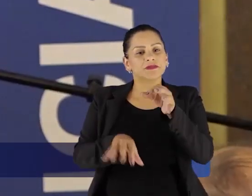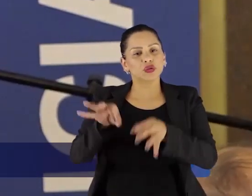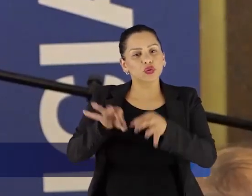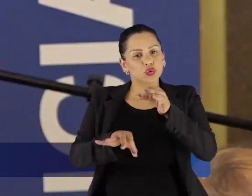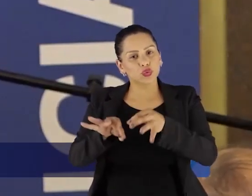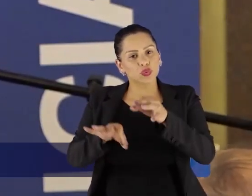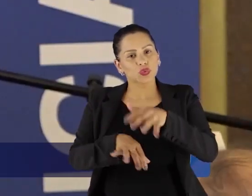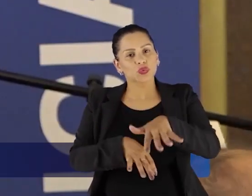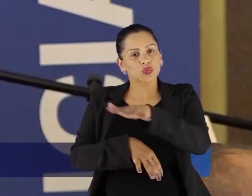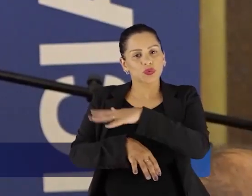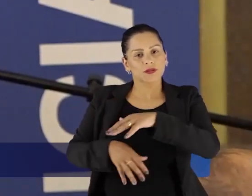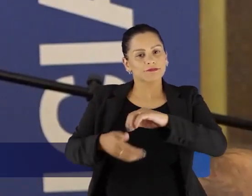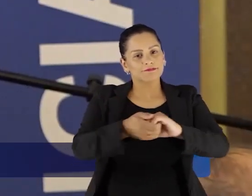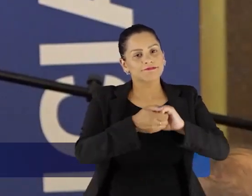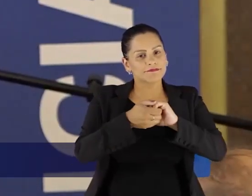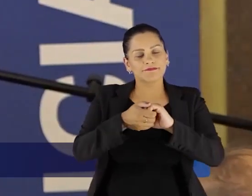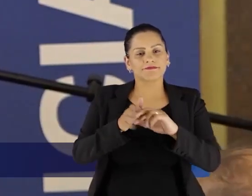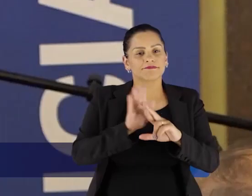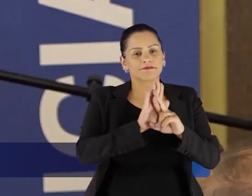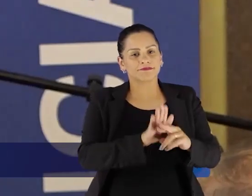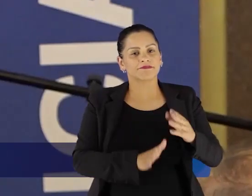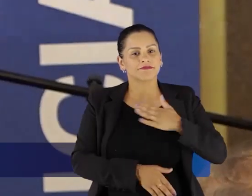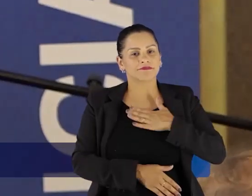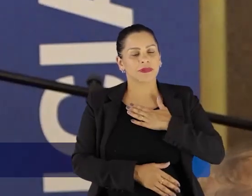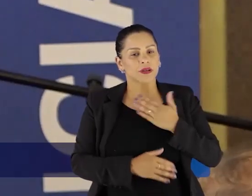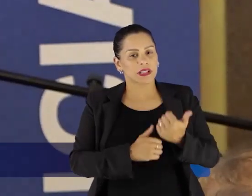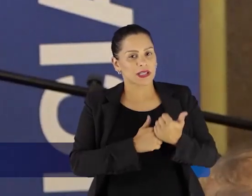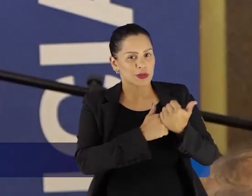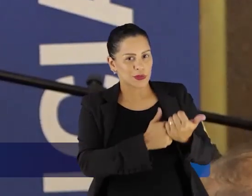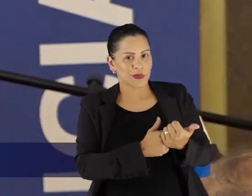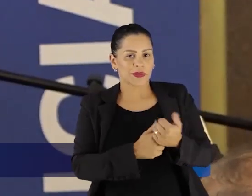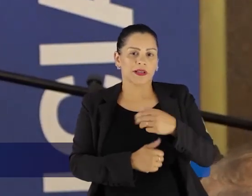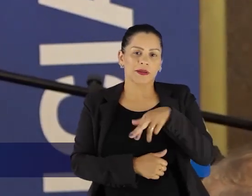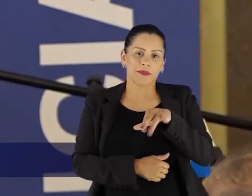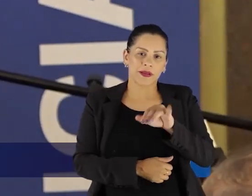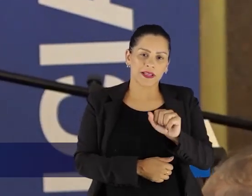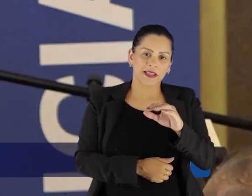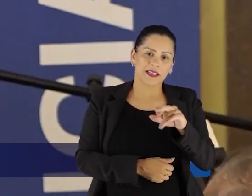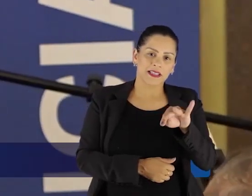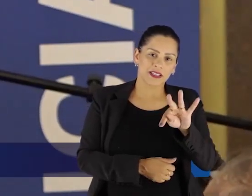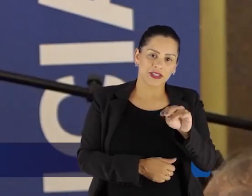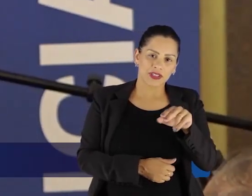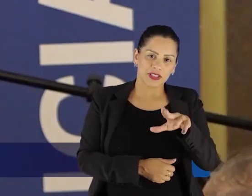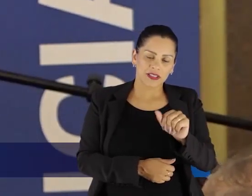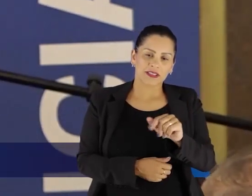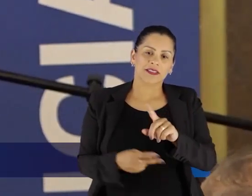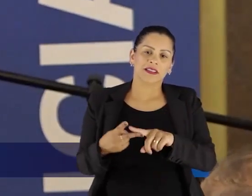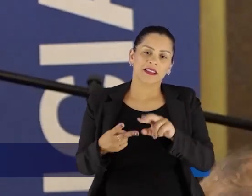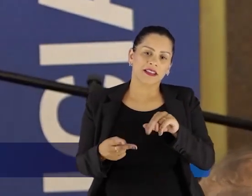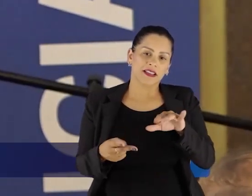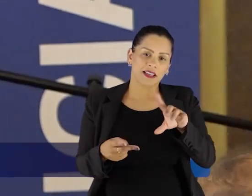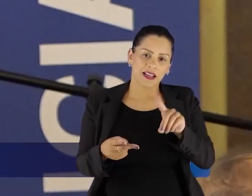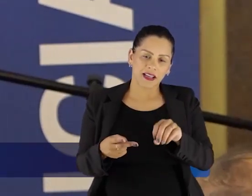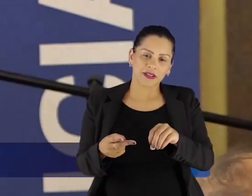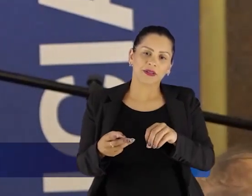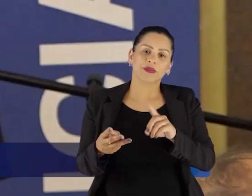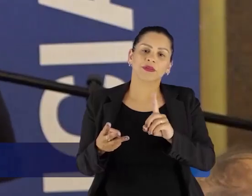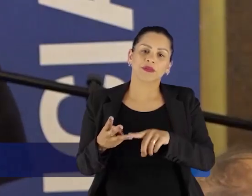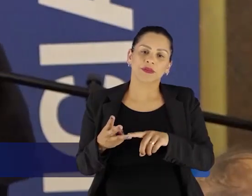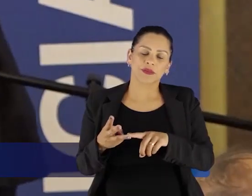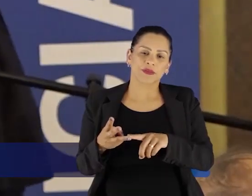juízes e cumprimento na pessoa dos meus assessores Maria Cristina de Almeida Baccarin Ricardo Dal